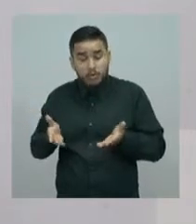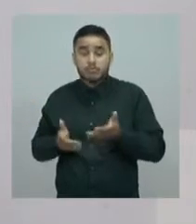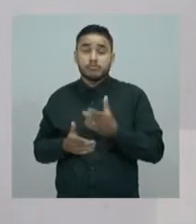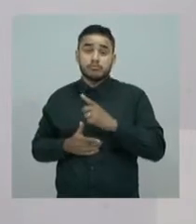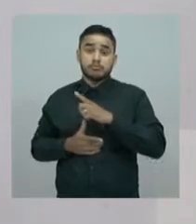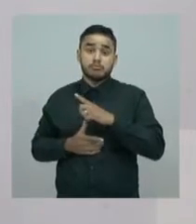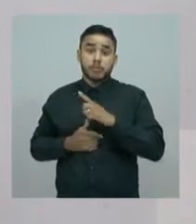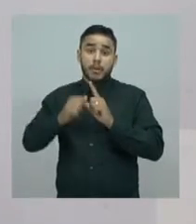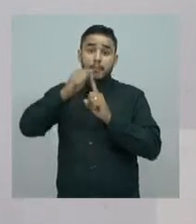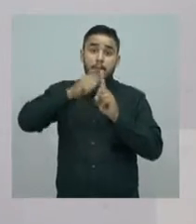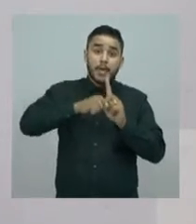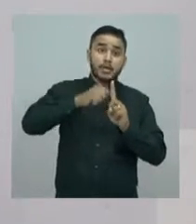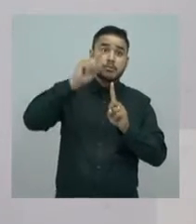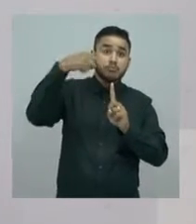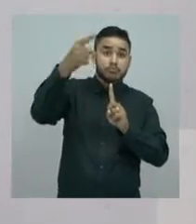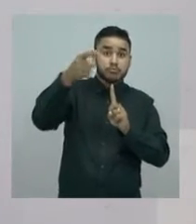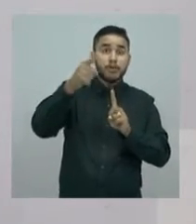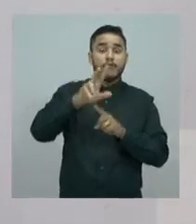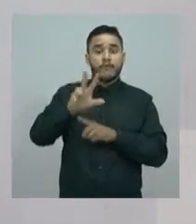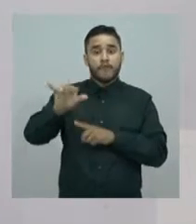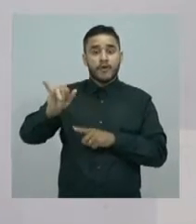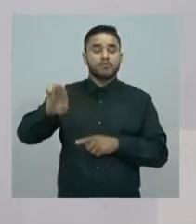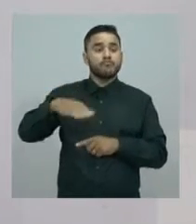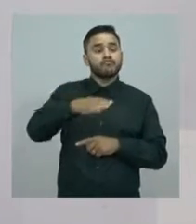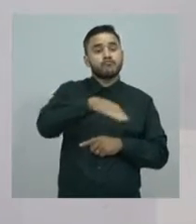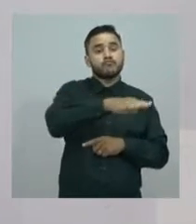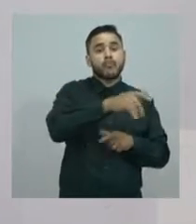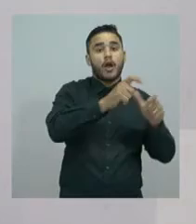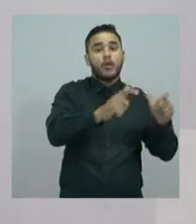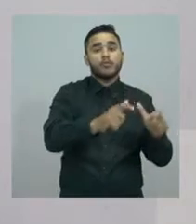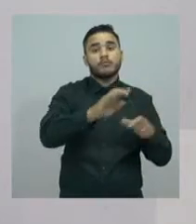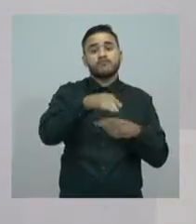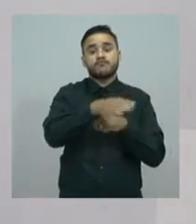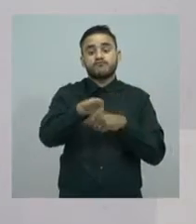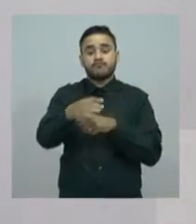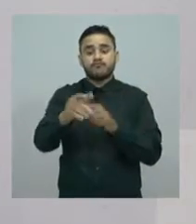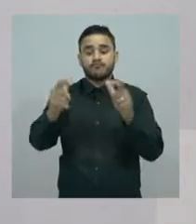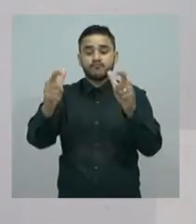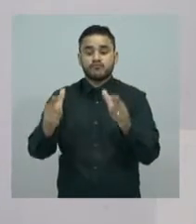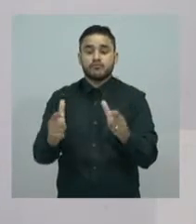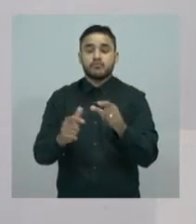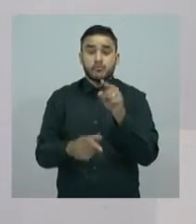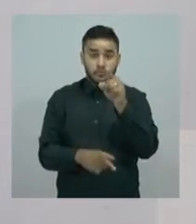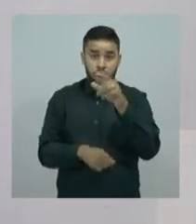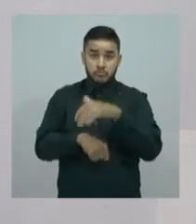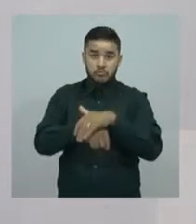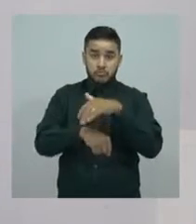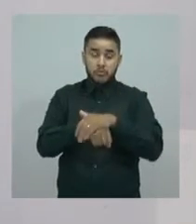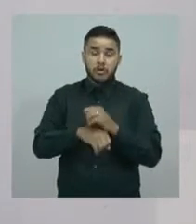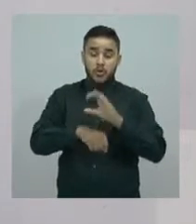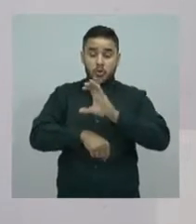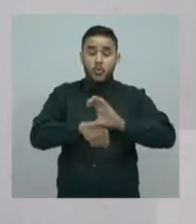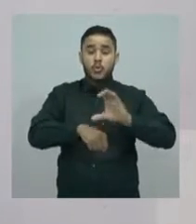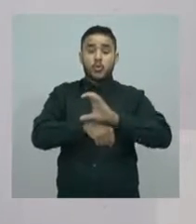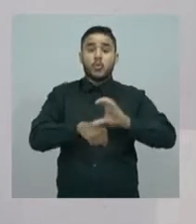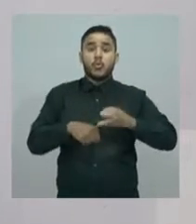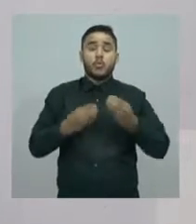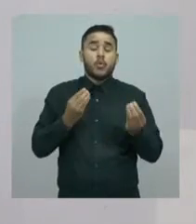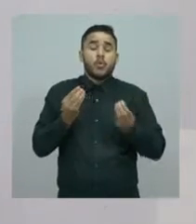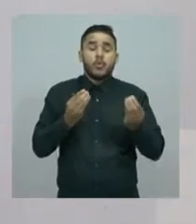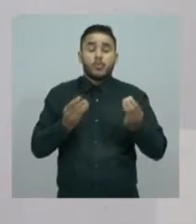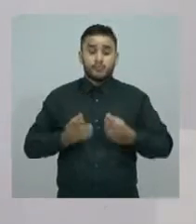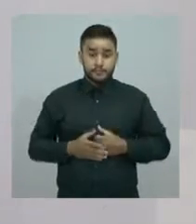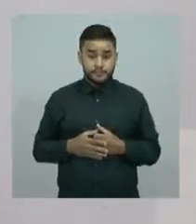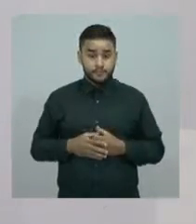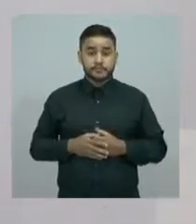que você vai poder acompanhar aonde vai ter a próxima capacitação, vai ser o próximo curso, ou como o senhor